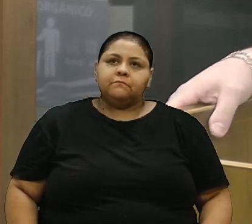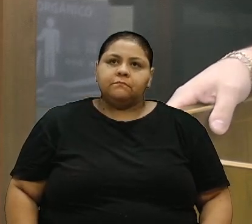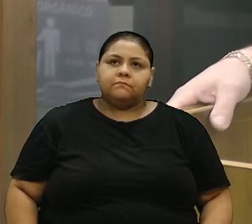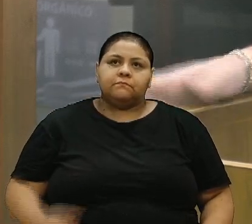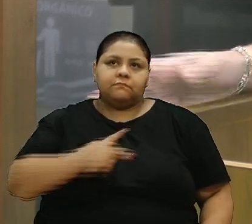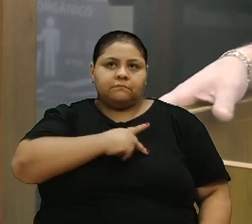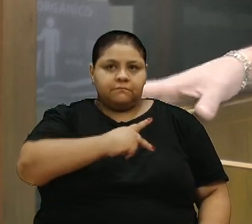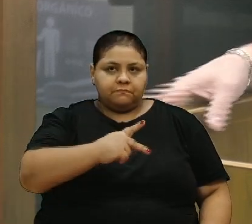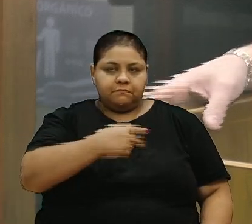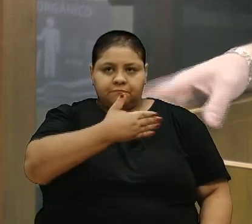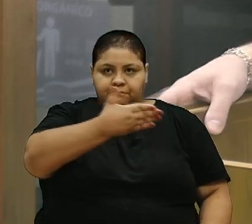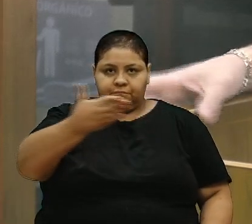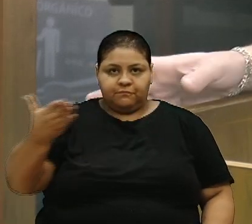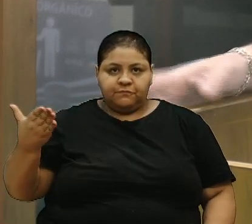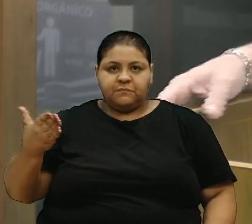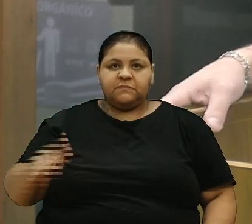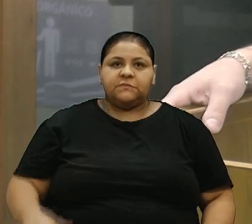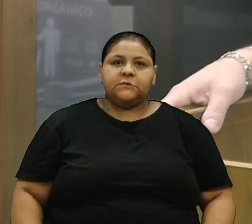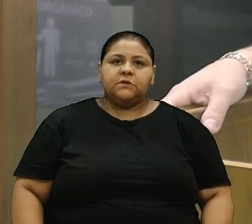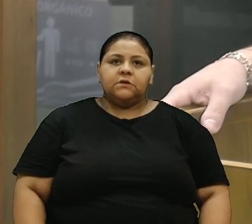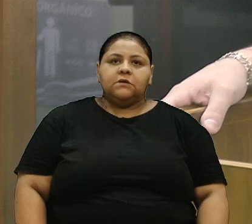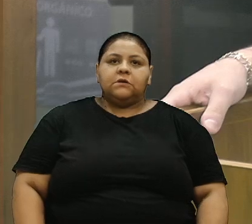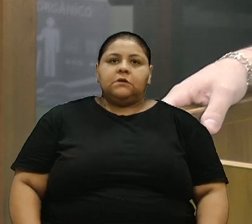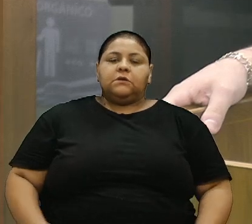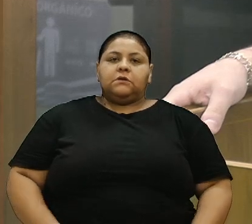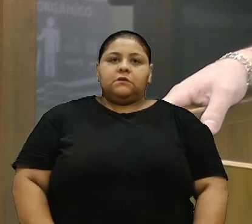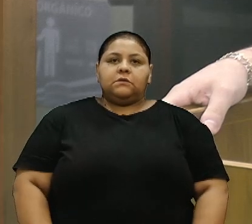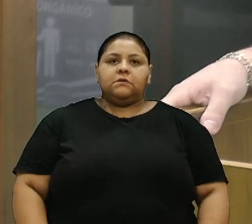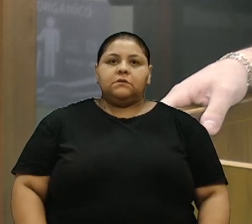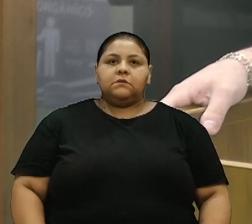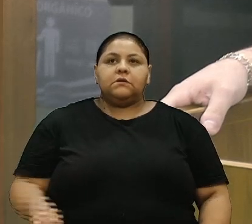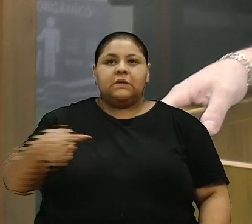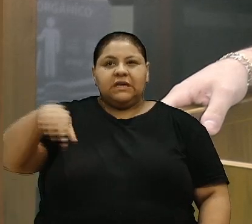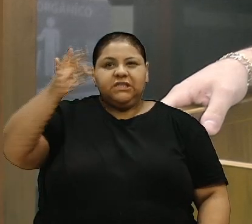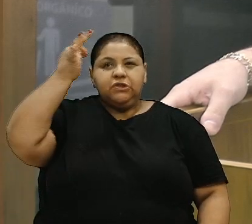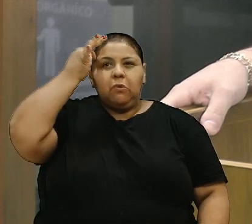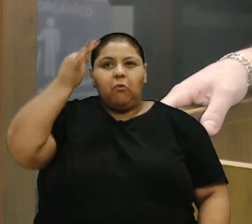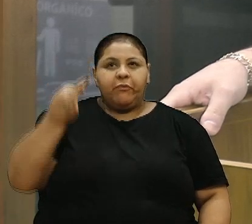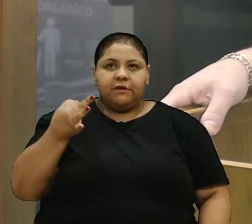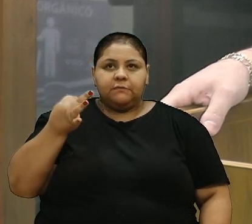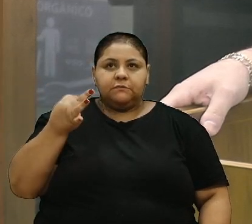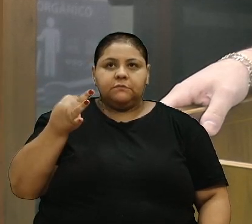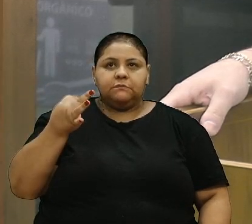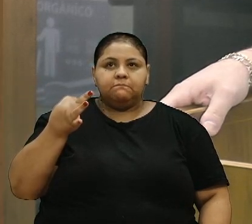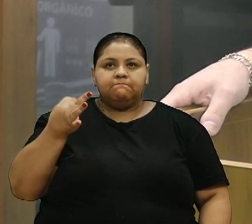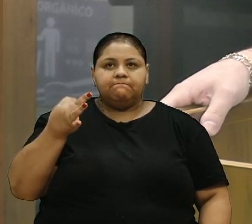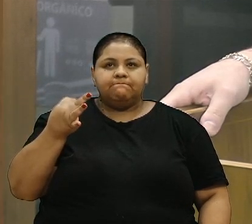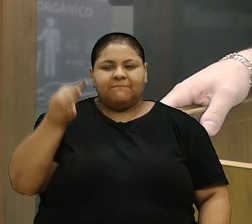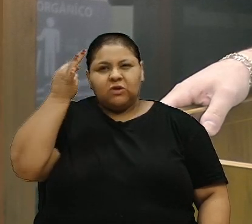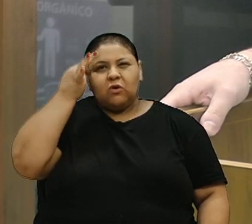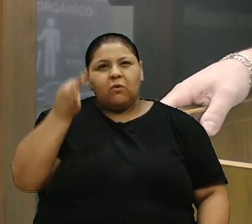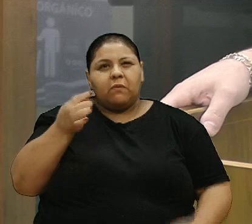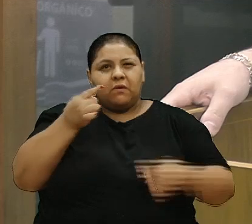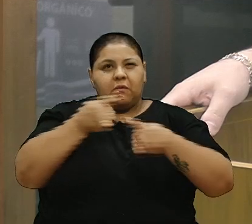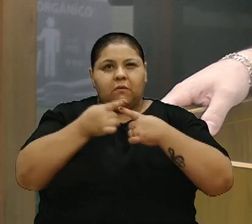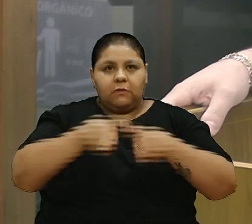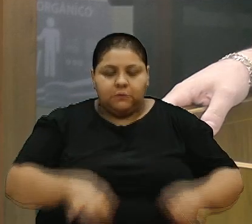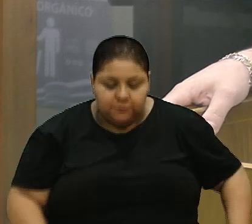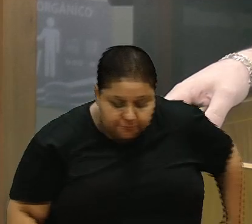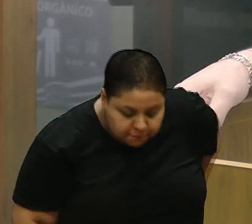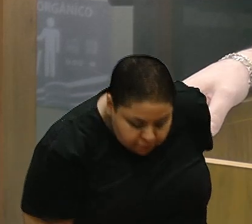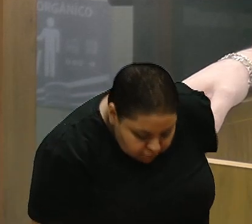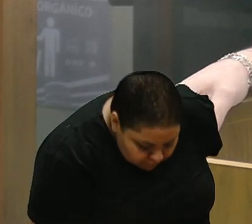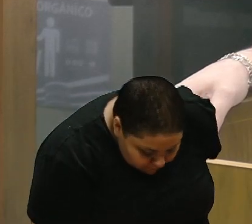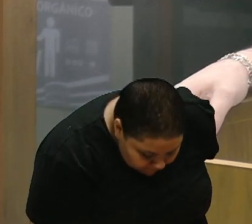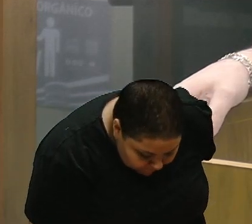Senhor presidente, senhoras e senhores vereadores, a gente entende, e até entende o porquê que